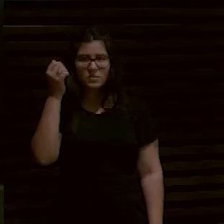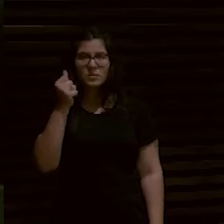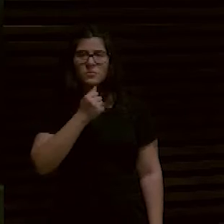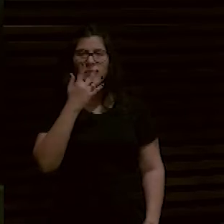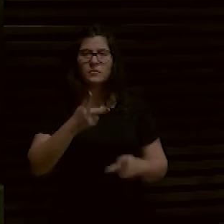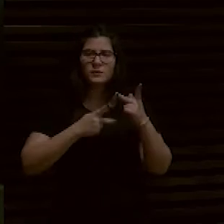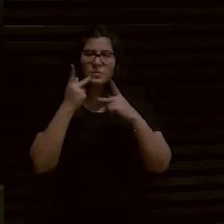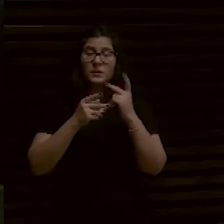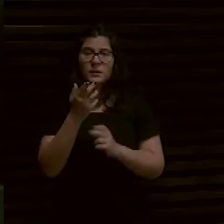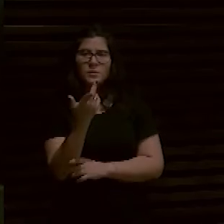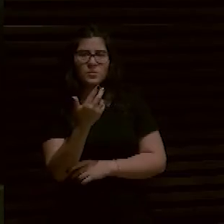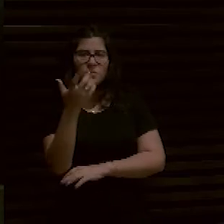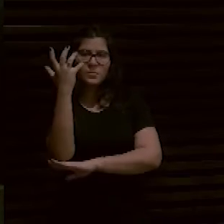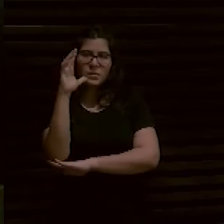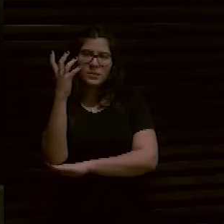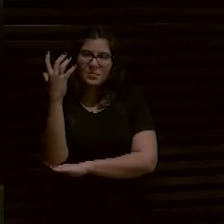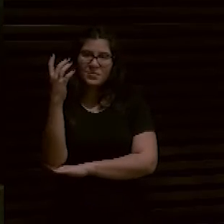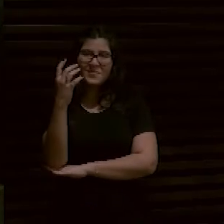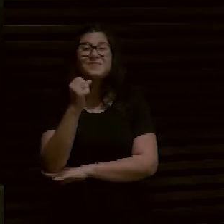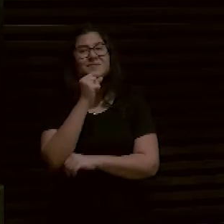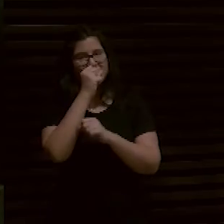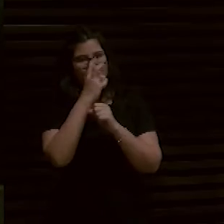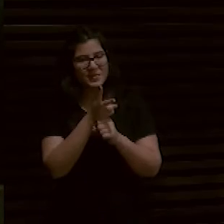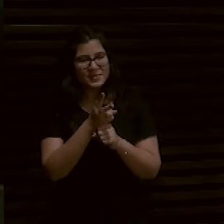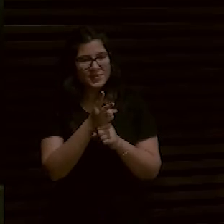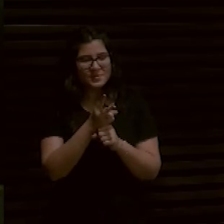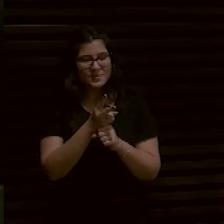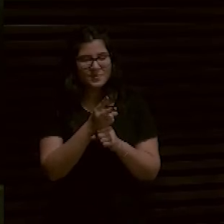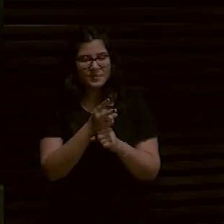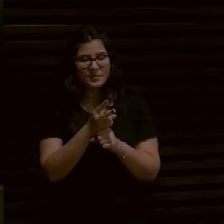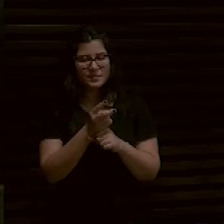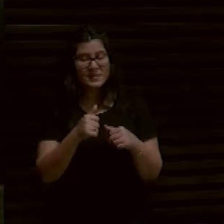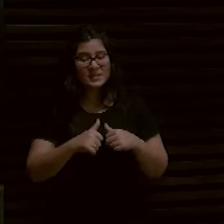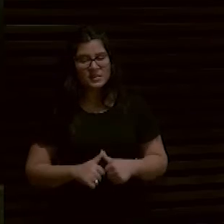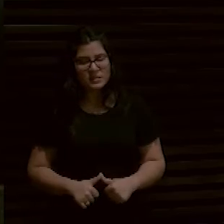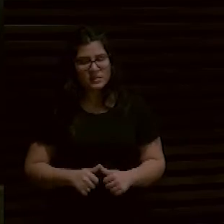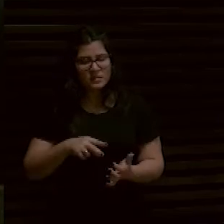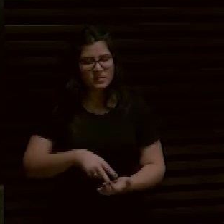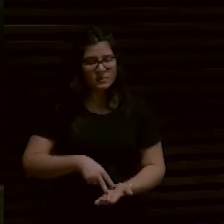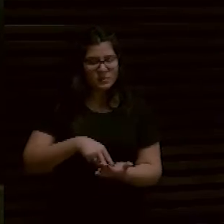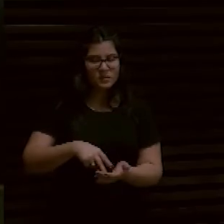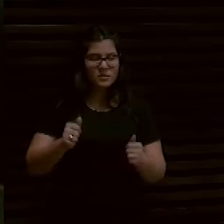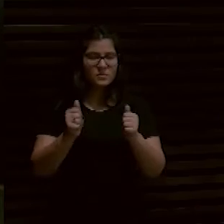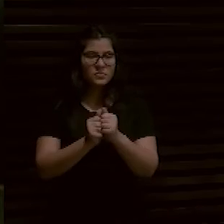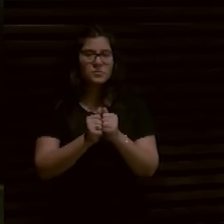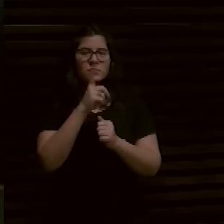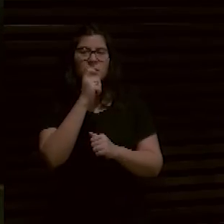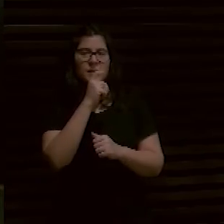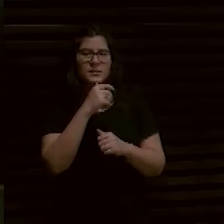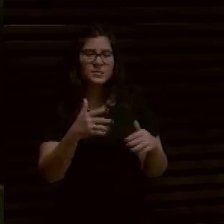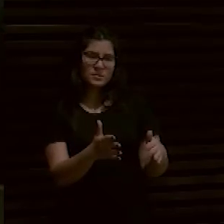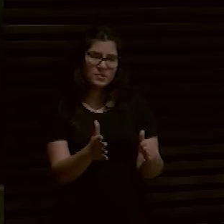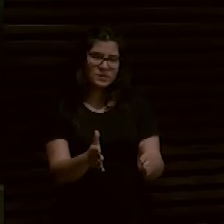árvore. Aí ele é forte. Ele está plantado junto às águas,